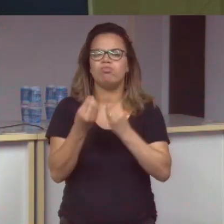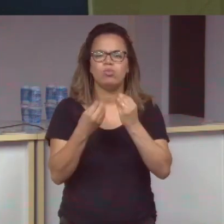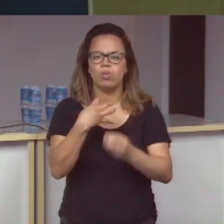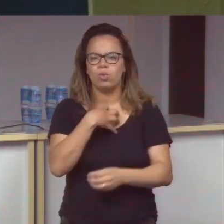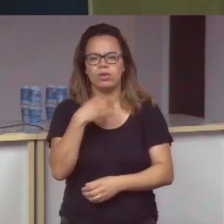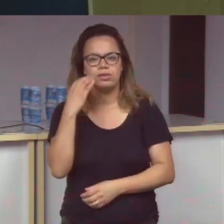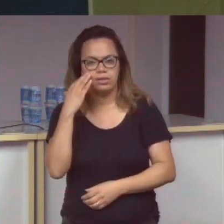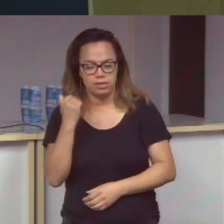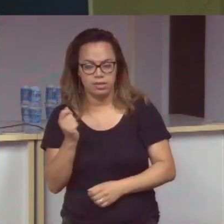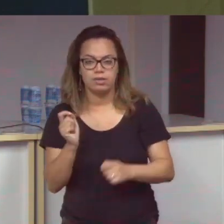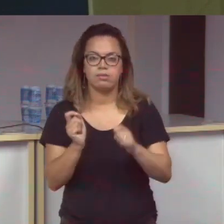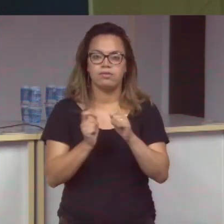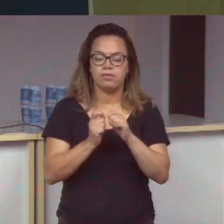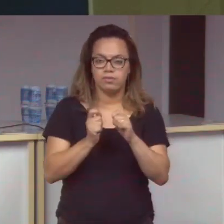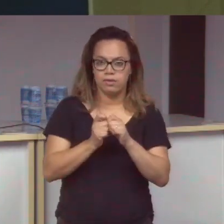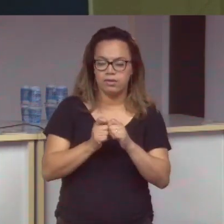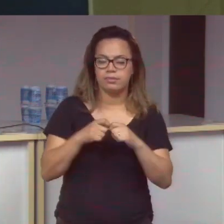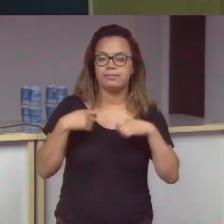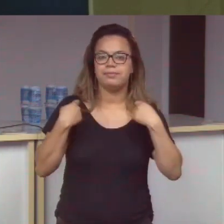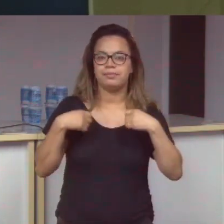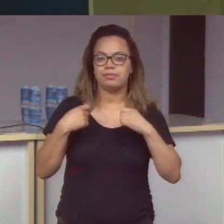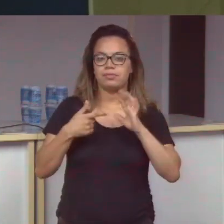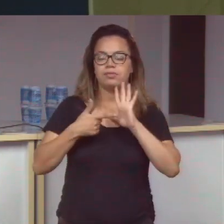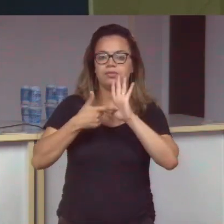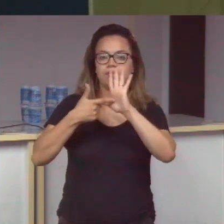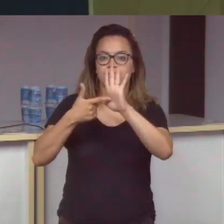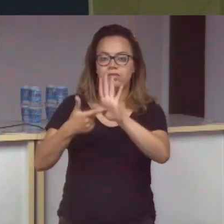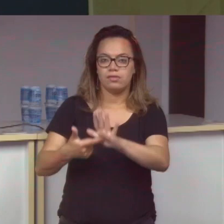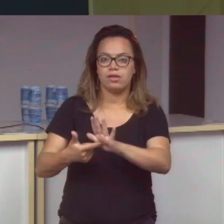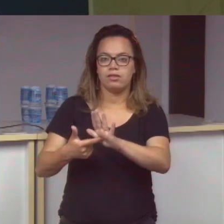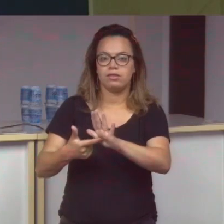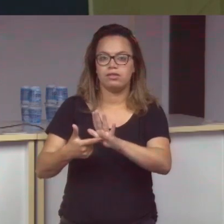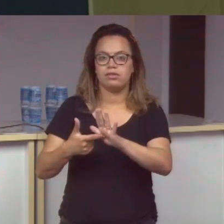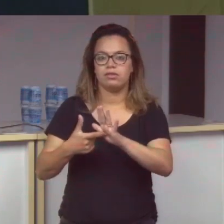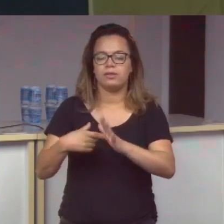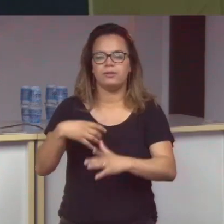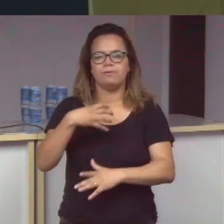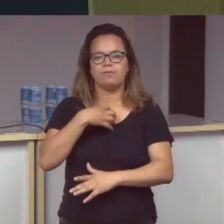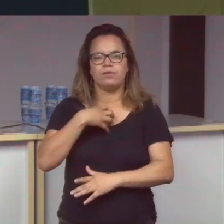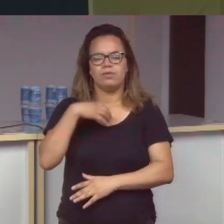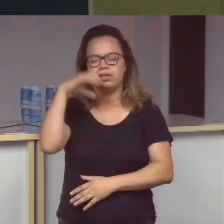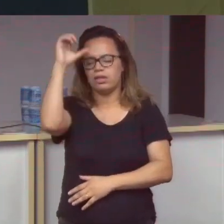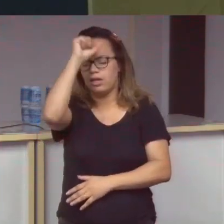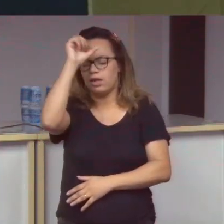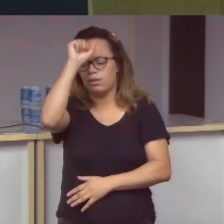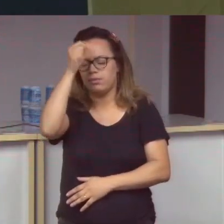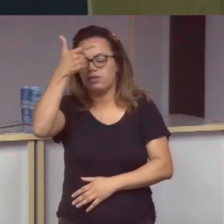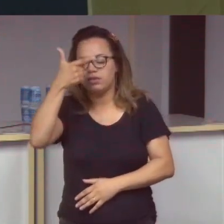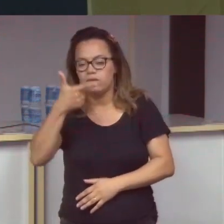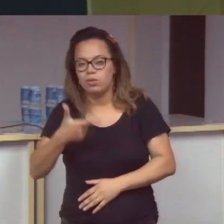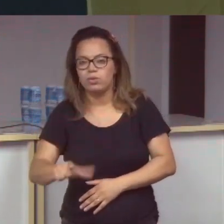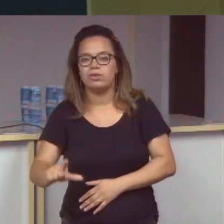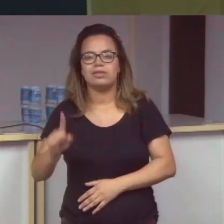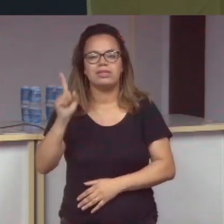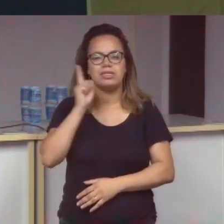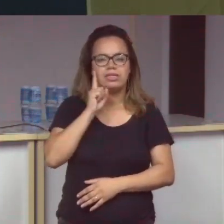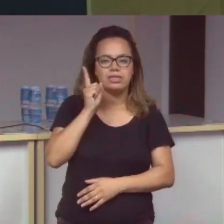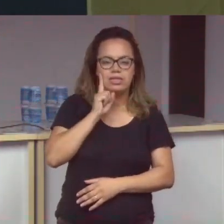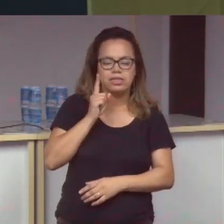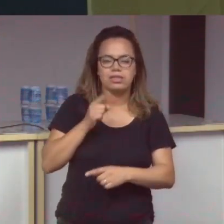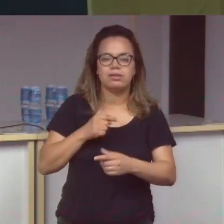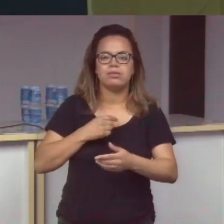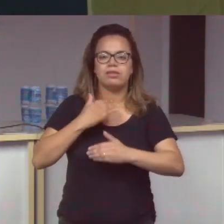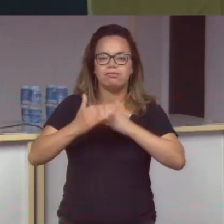já sabe fazer precisa ser filtrado, remodelado, desenvolver